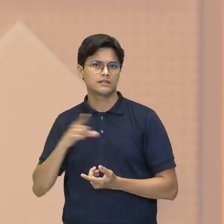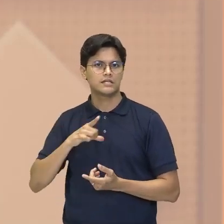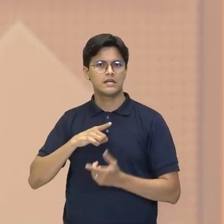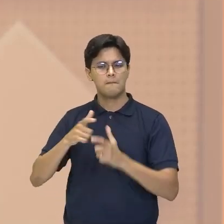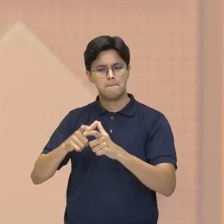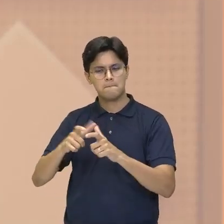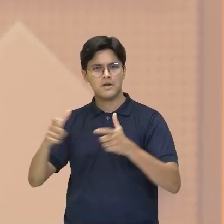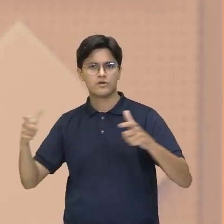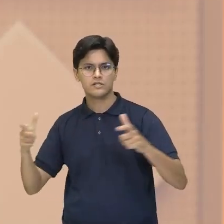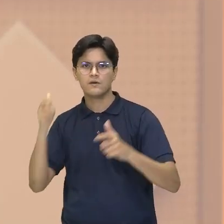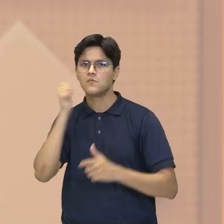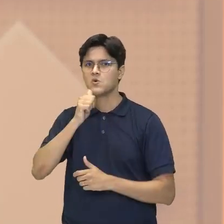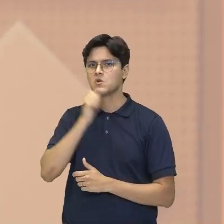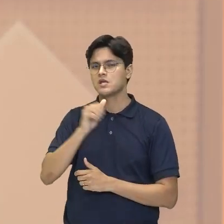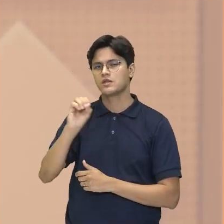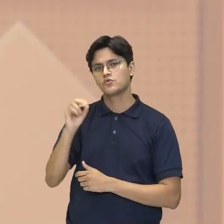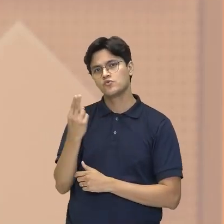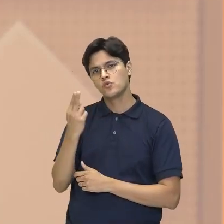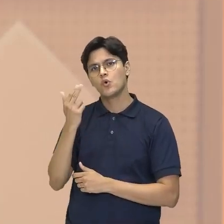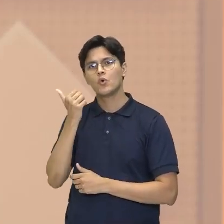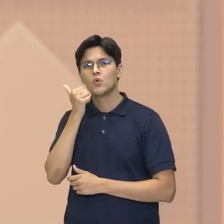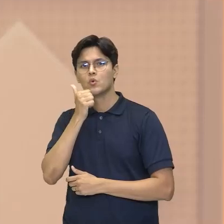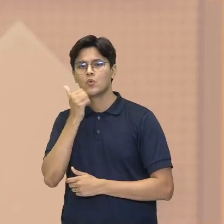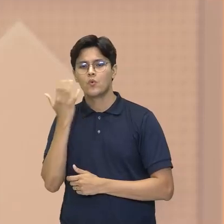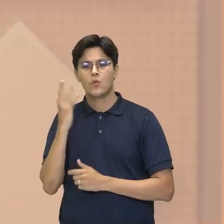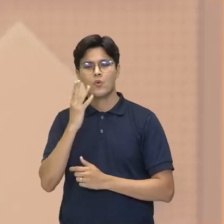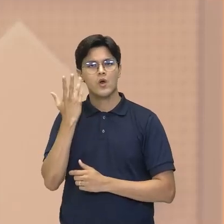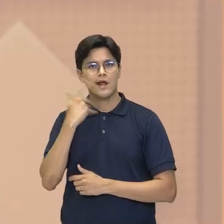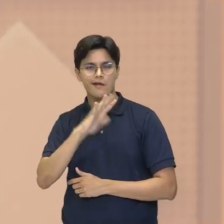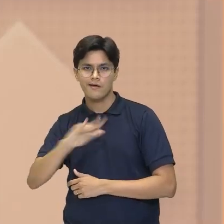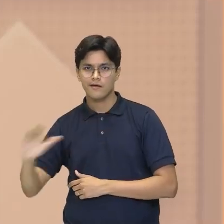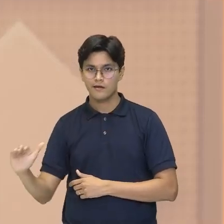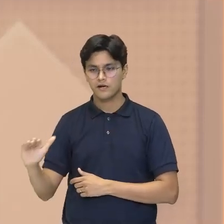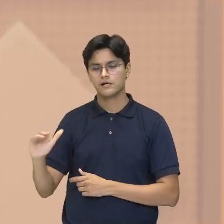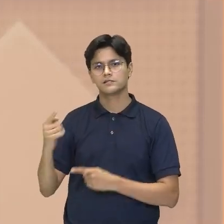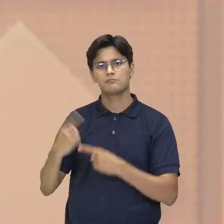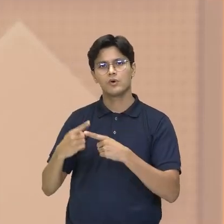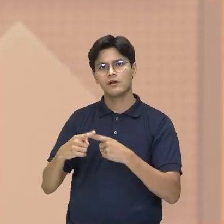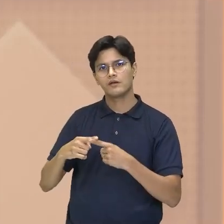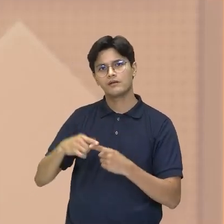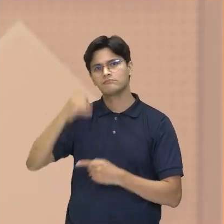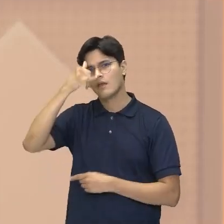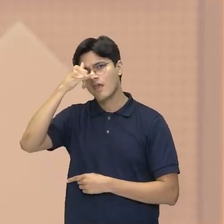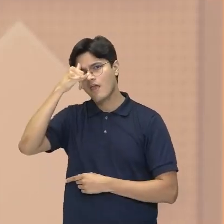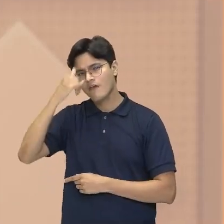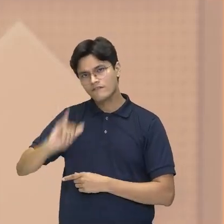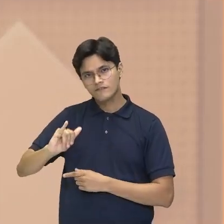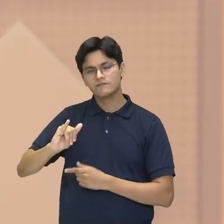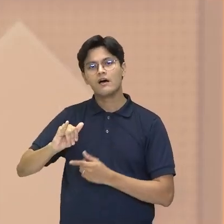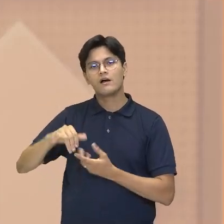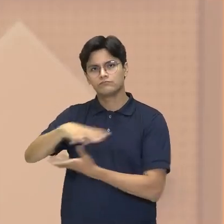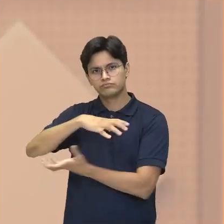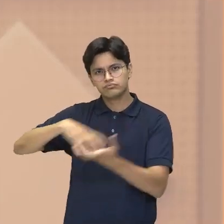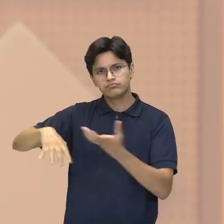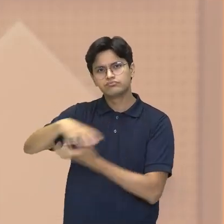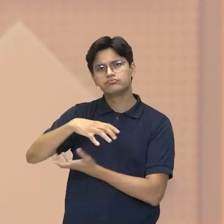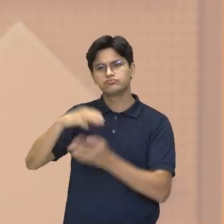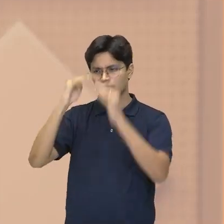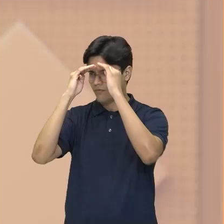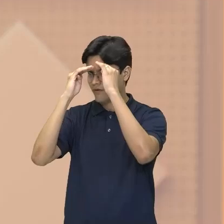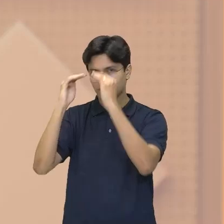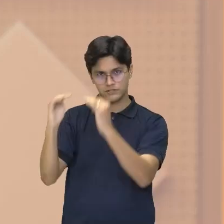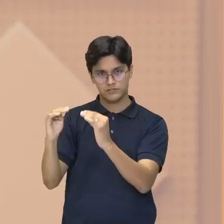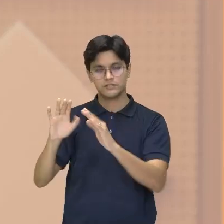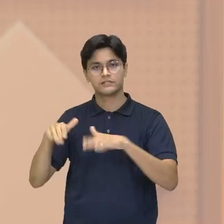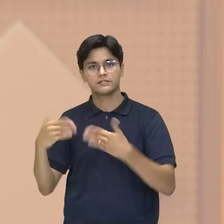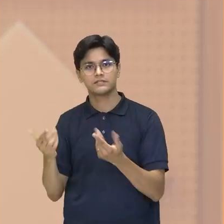grande rebeldia para os seus senhores, as mulheres também poderiam gerar novos filhos para aumentar a